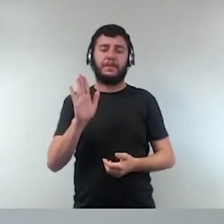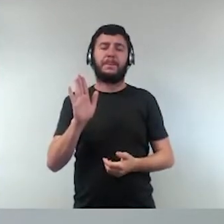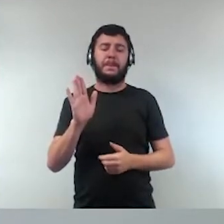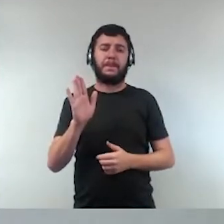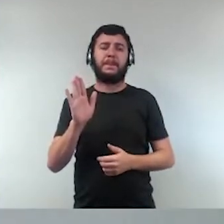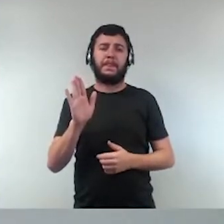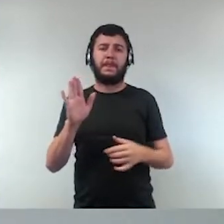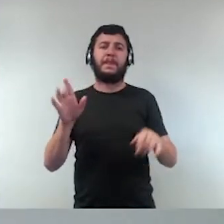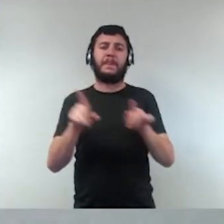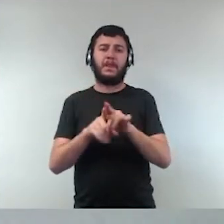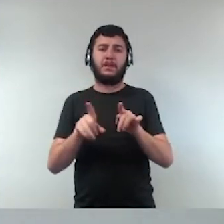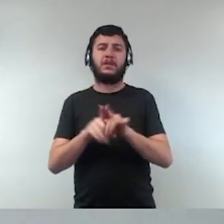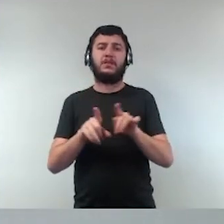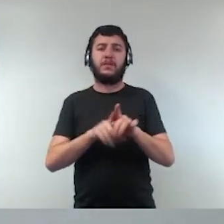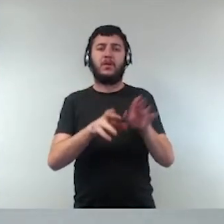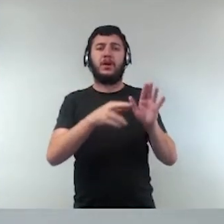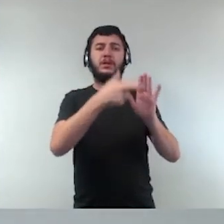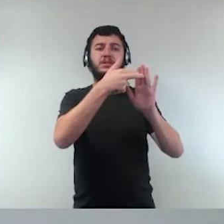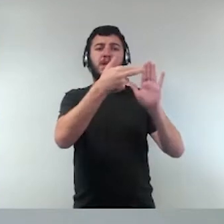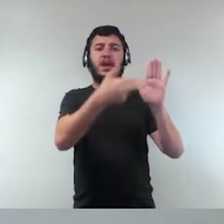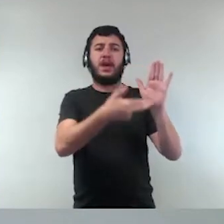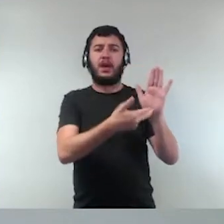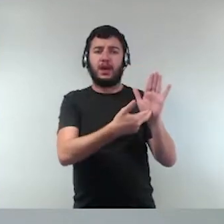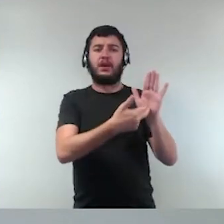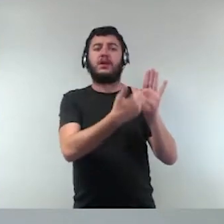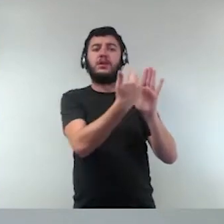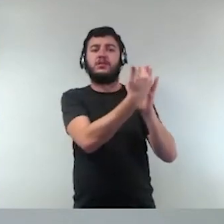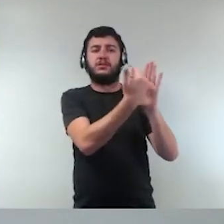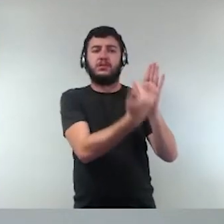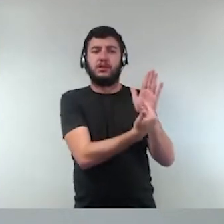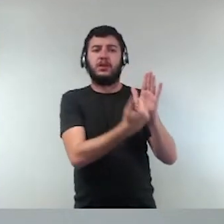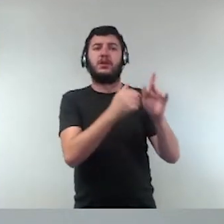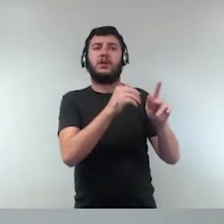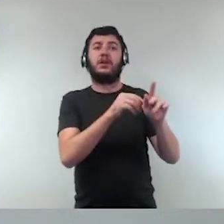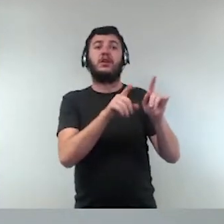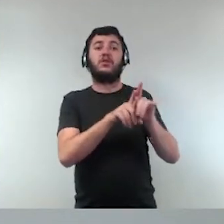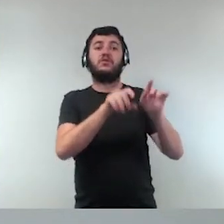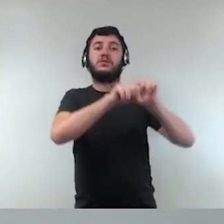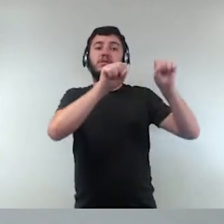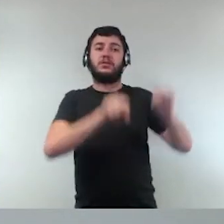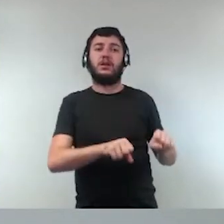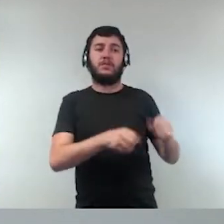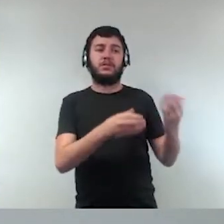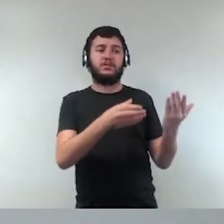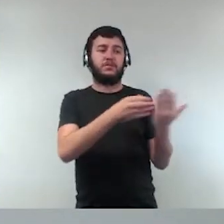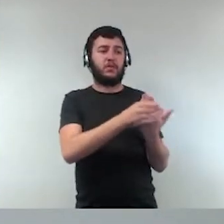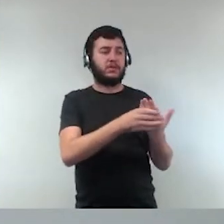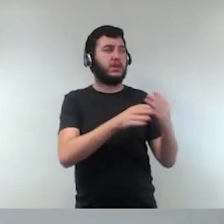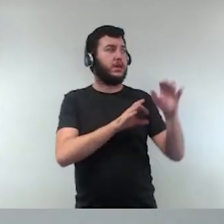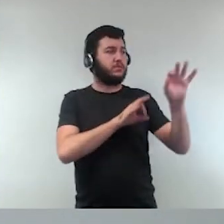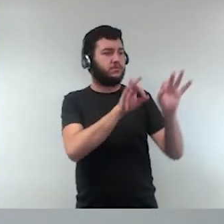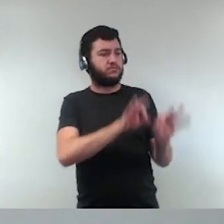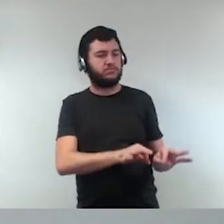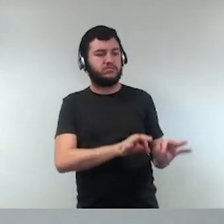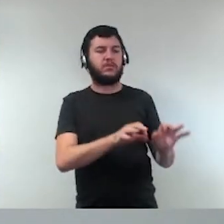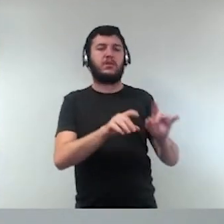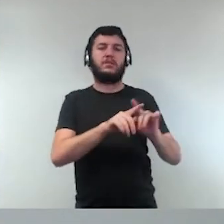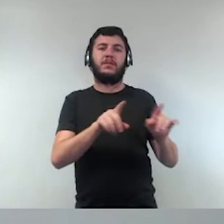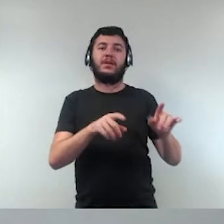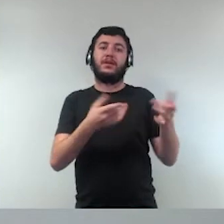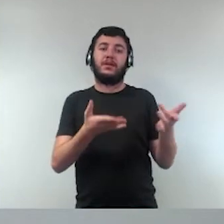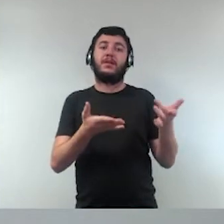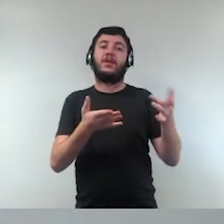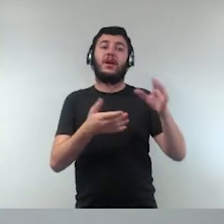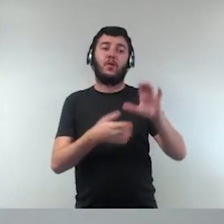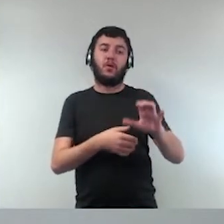com as regras e princípios que norteiam o sistema processual. O nosso bem-vindo Código de Processo